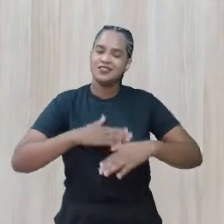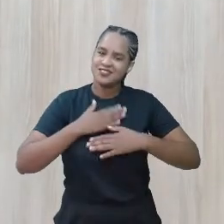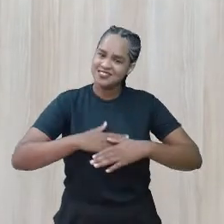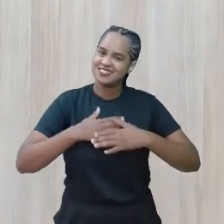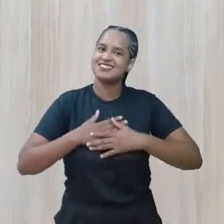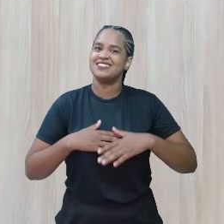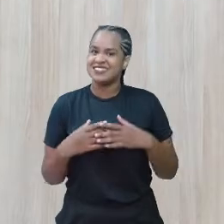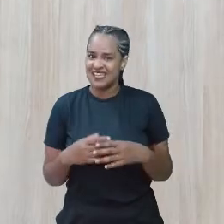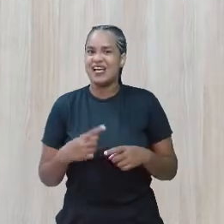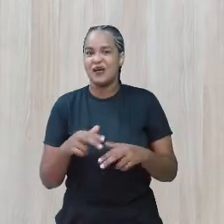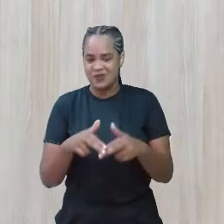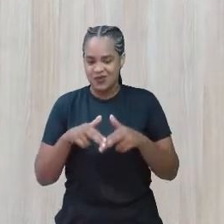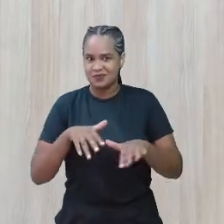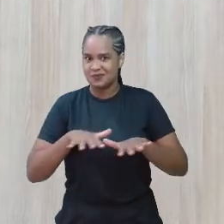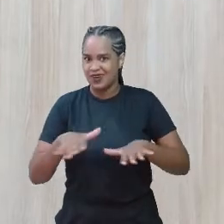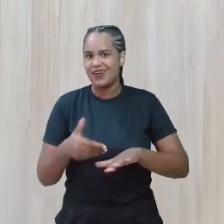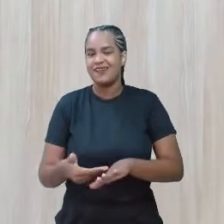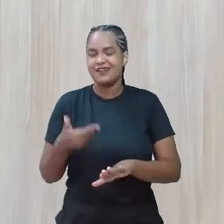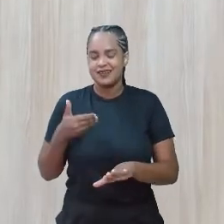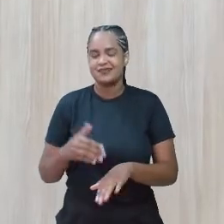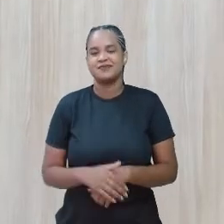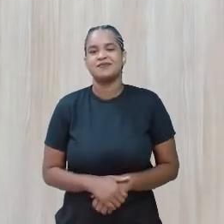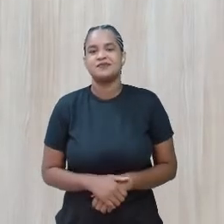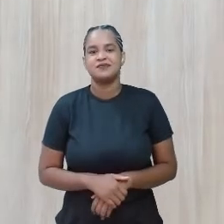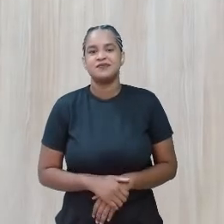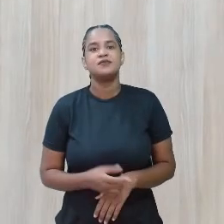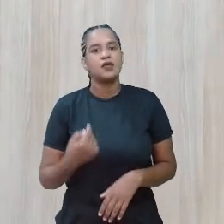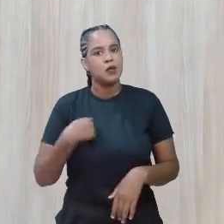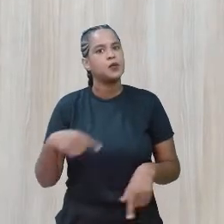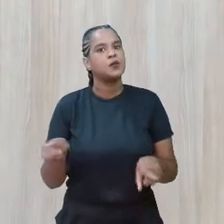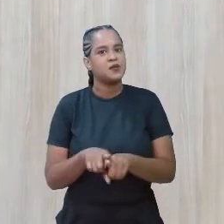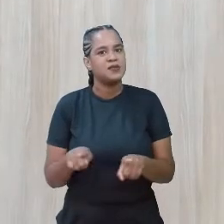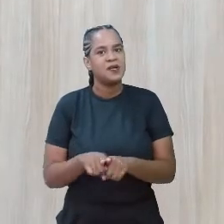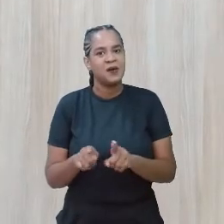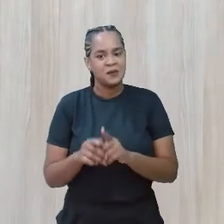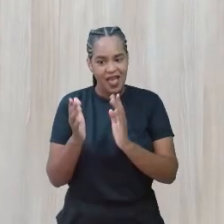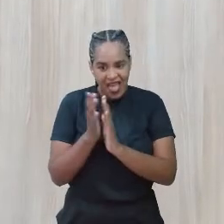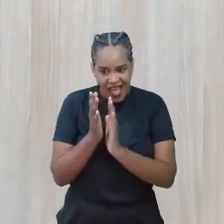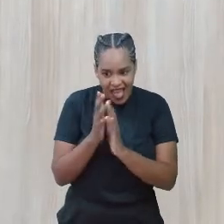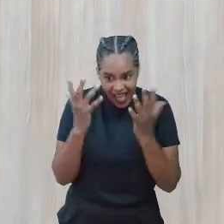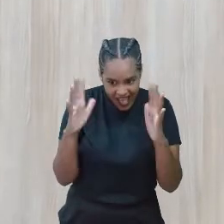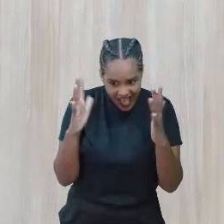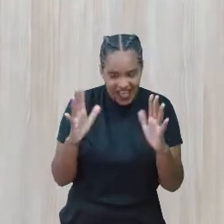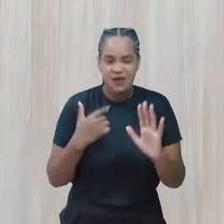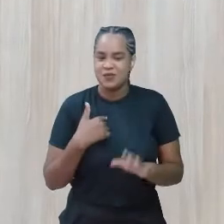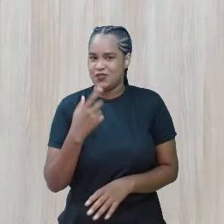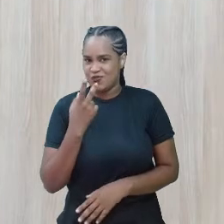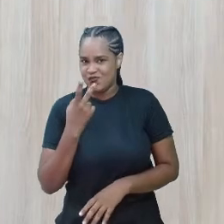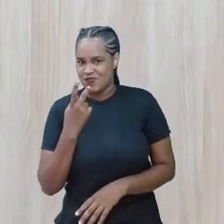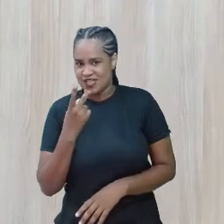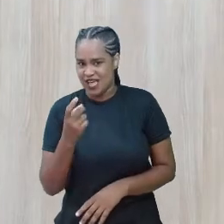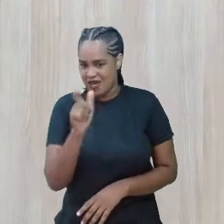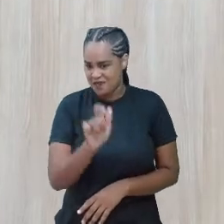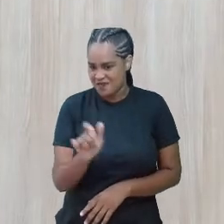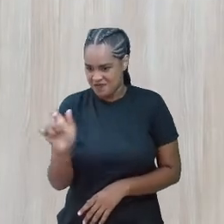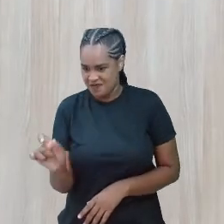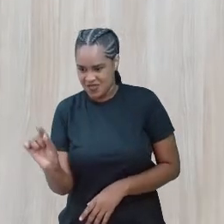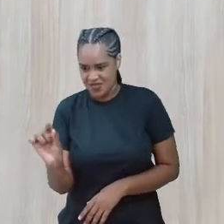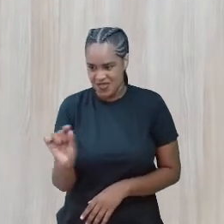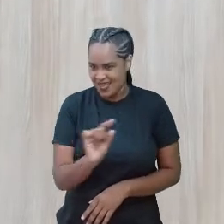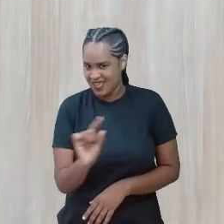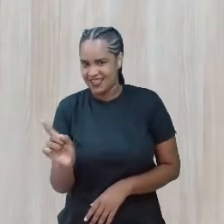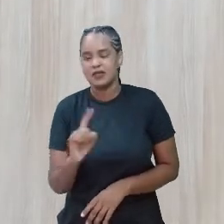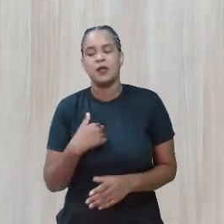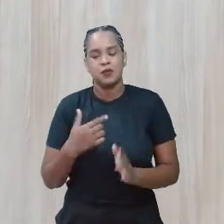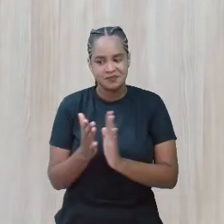descansar de tanto movimento que vocês fizeram. Eu também estava torcendo ali, né? Só não vou dizer para quem, né? Mas eu estava torcendo ali na